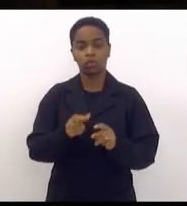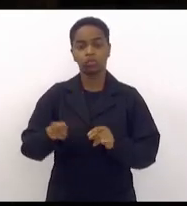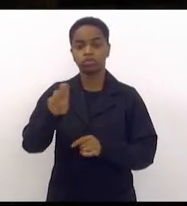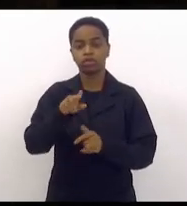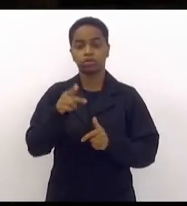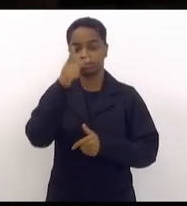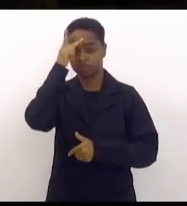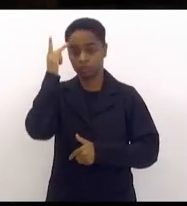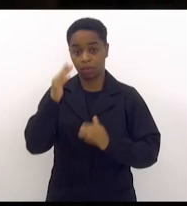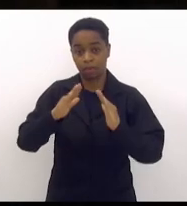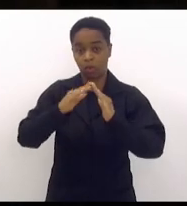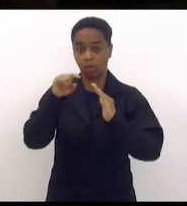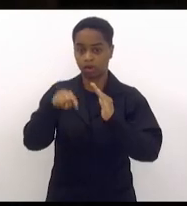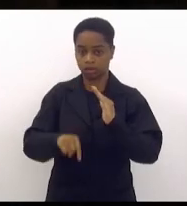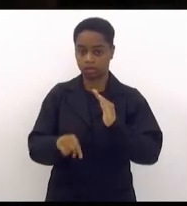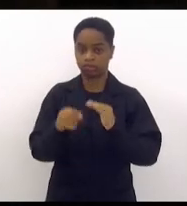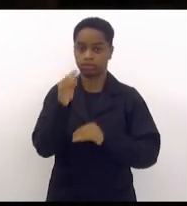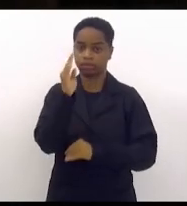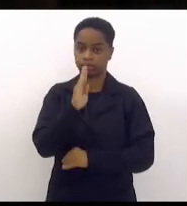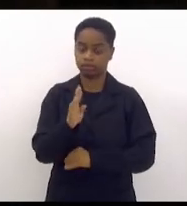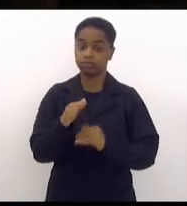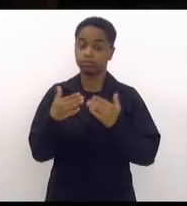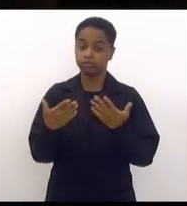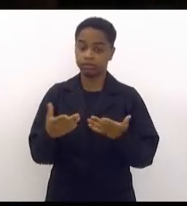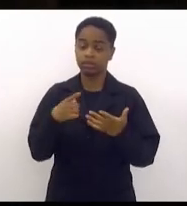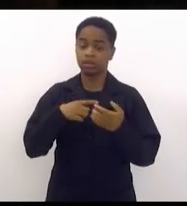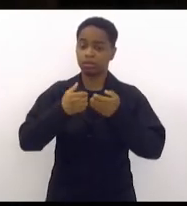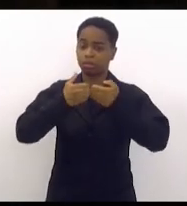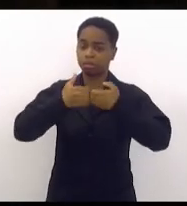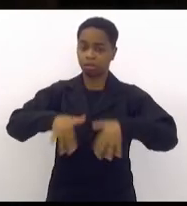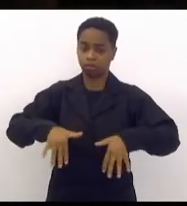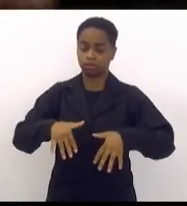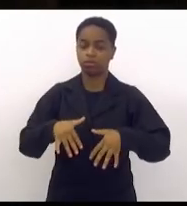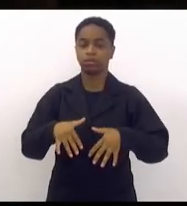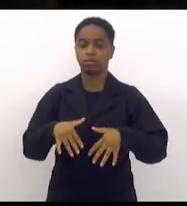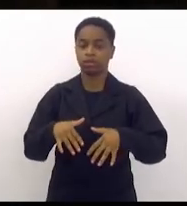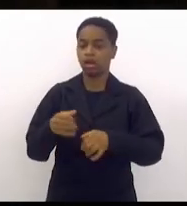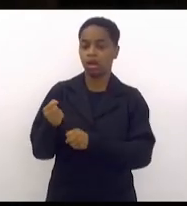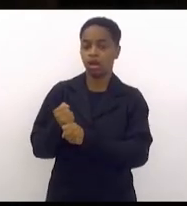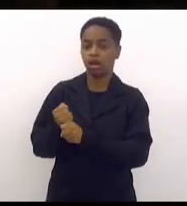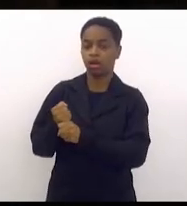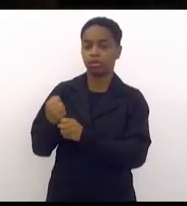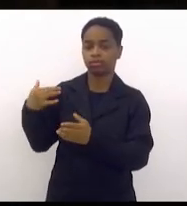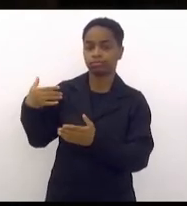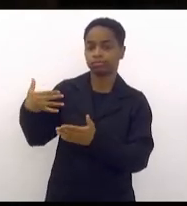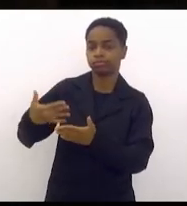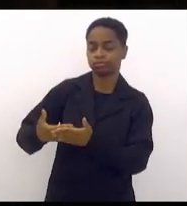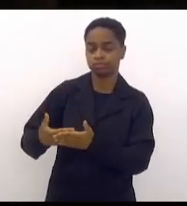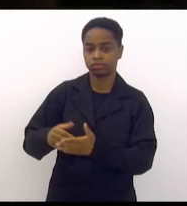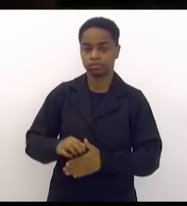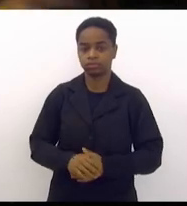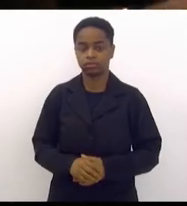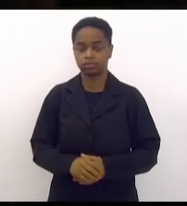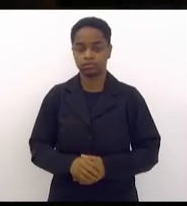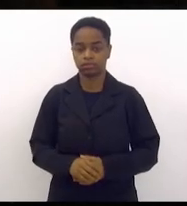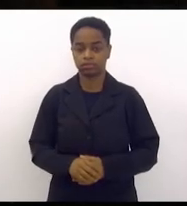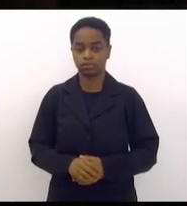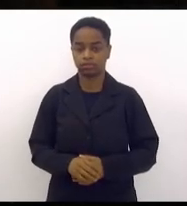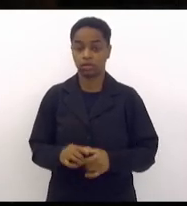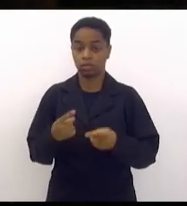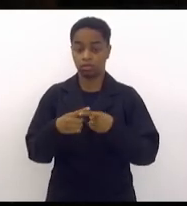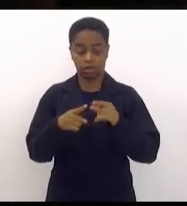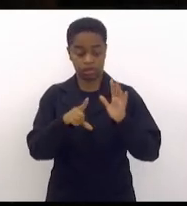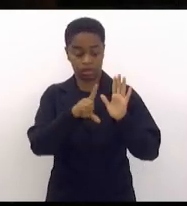local e nós tivemos o desmantelamento disso nos últimos anos eles acabaram com a